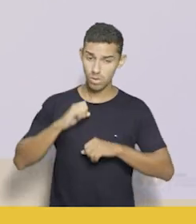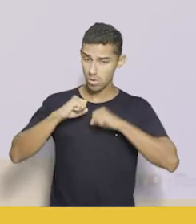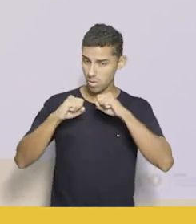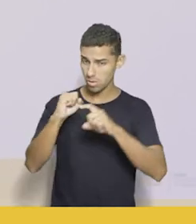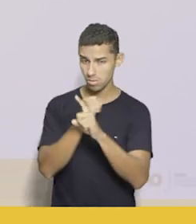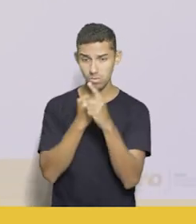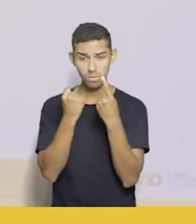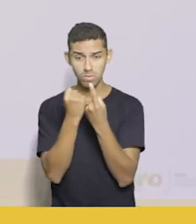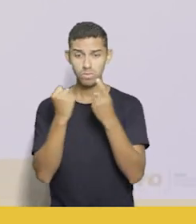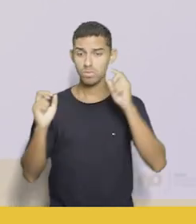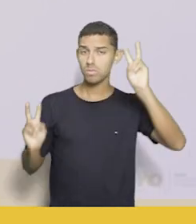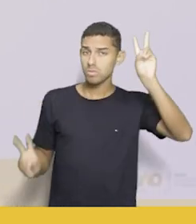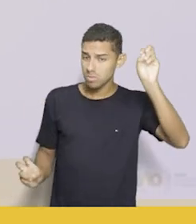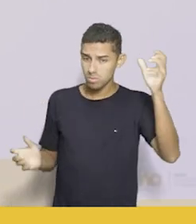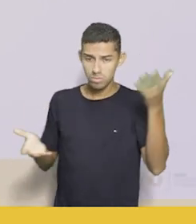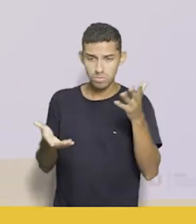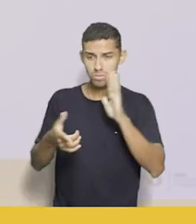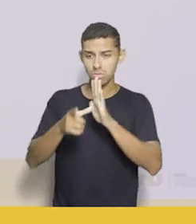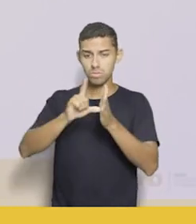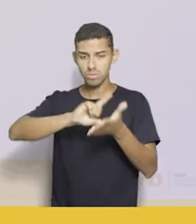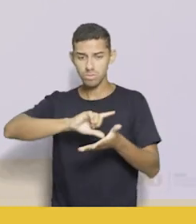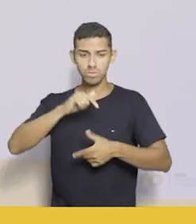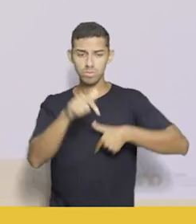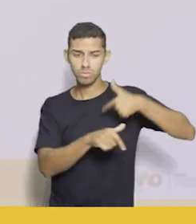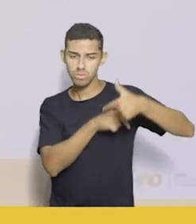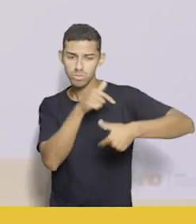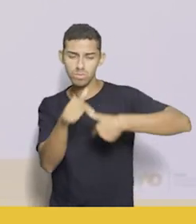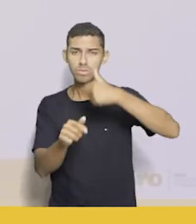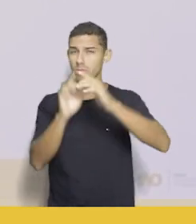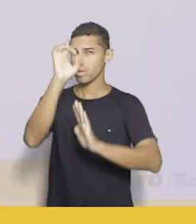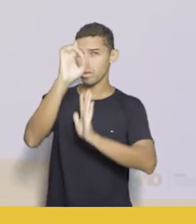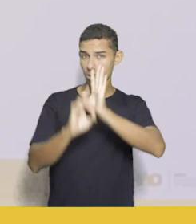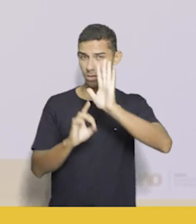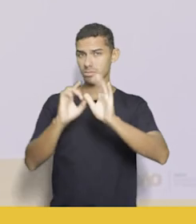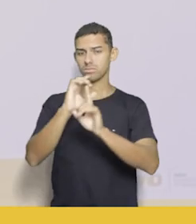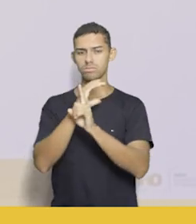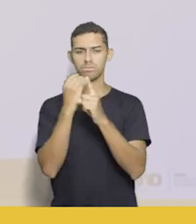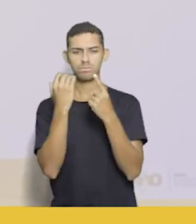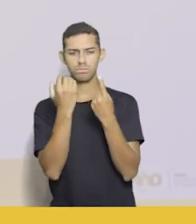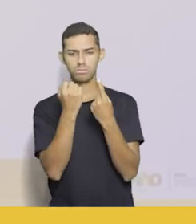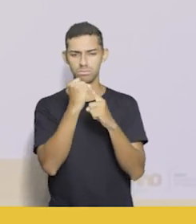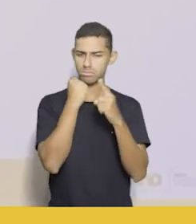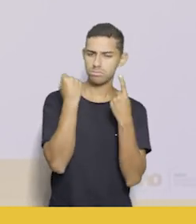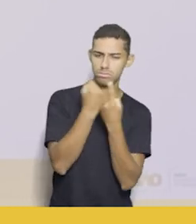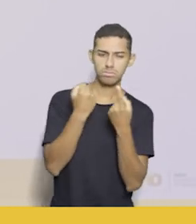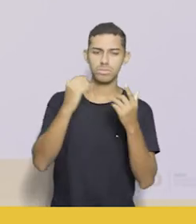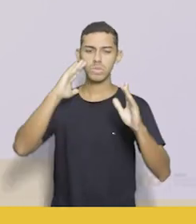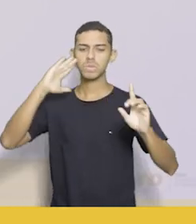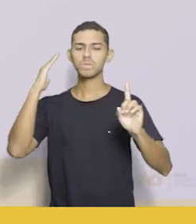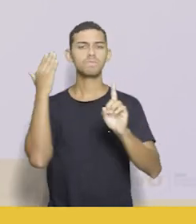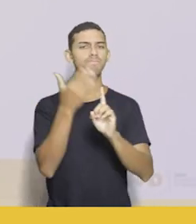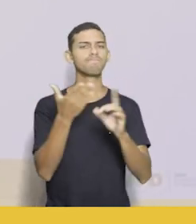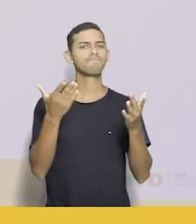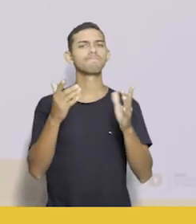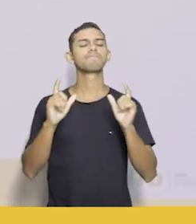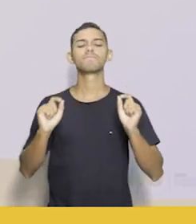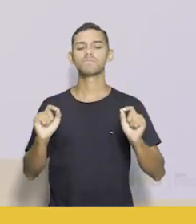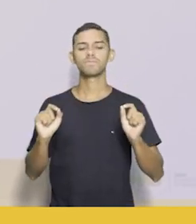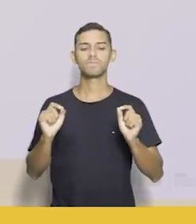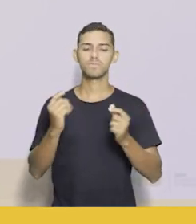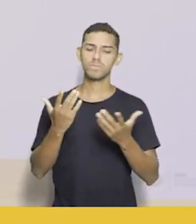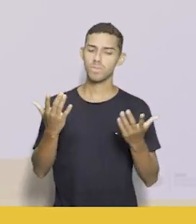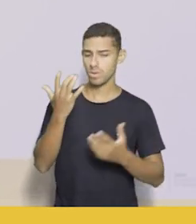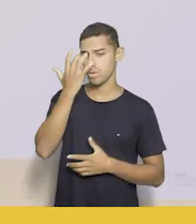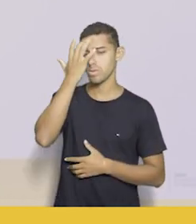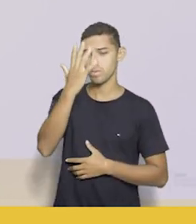citado anteriormente o movimento da Luta pelos direitos civis está relacionado diretamente ao que muito